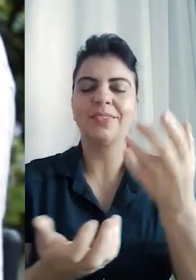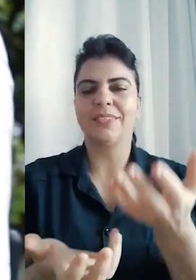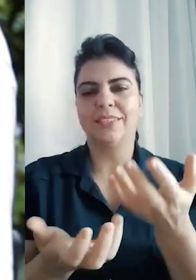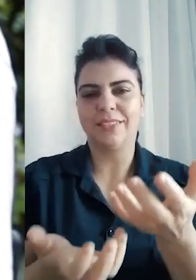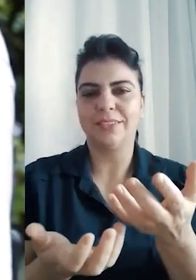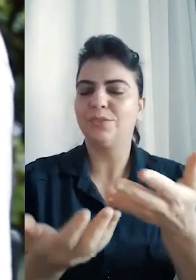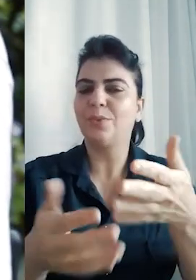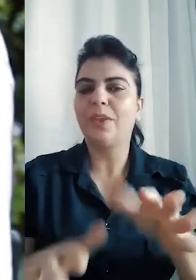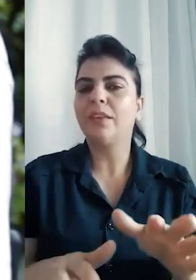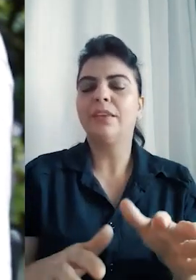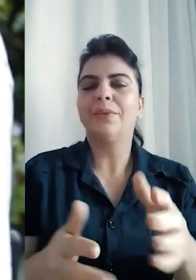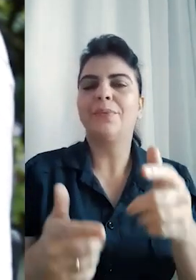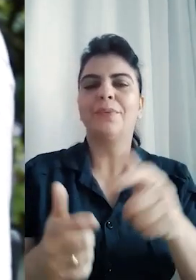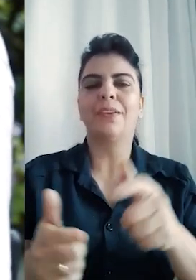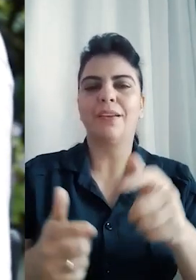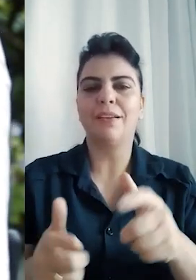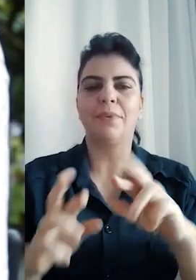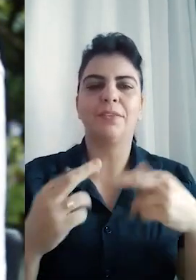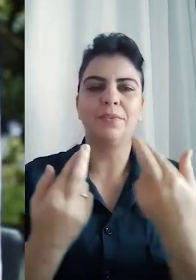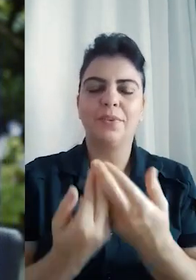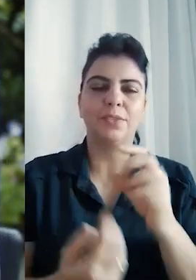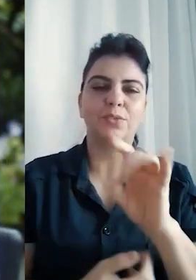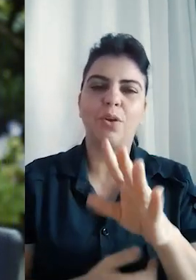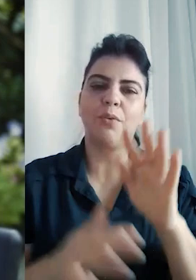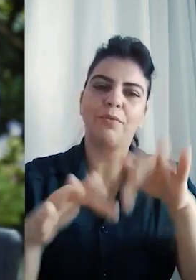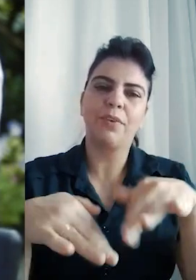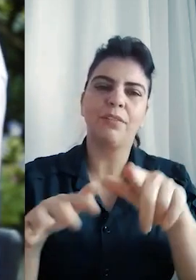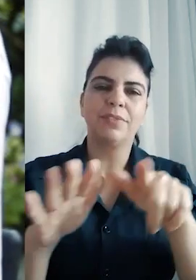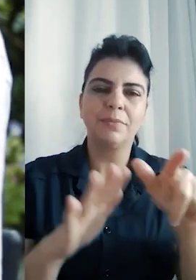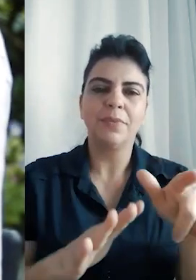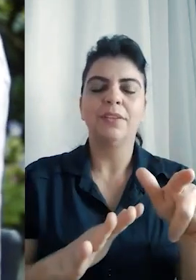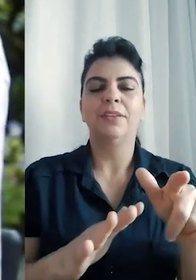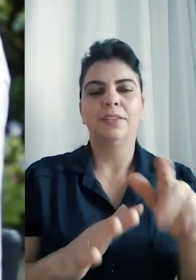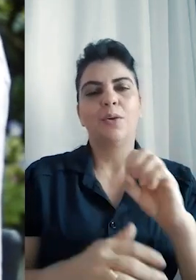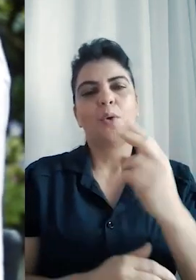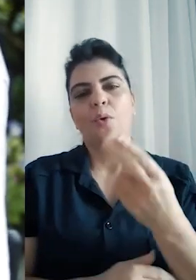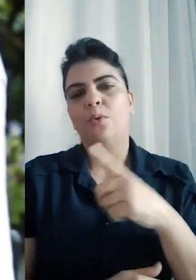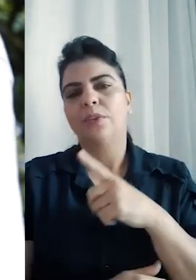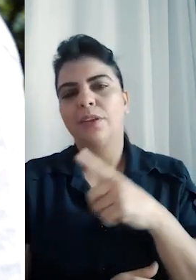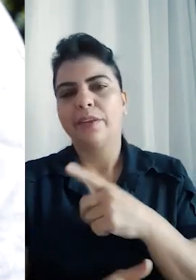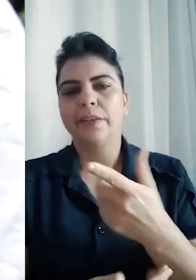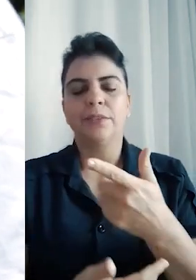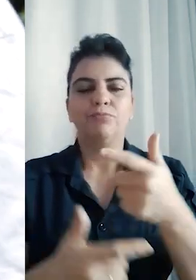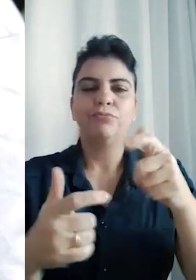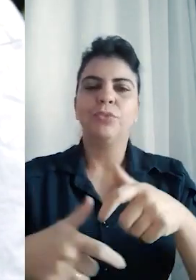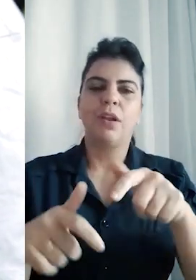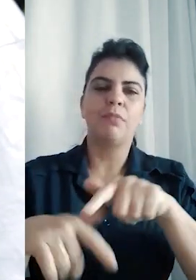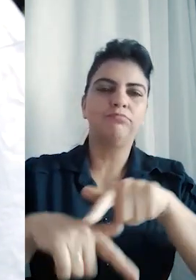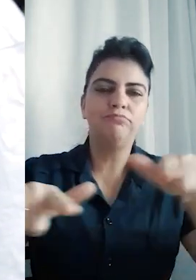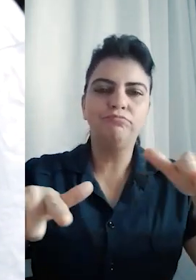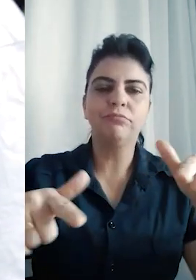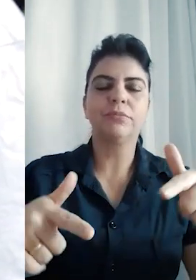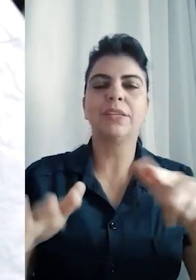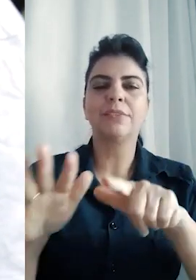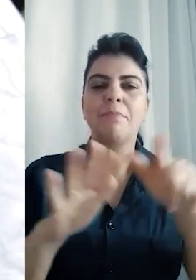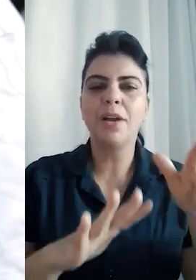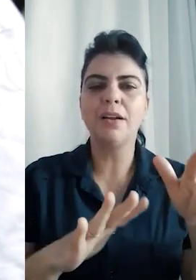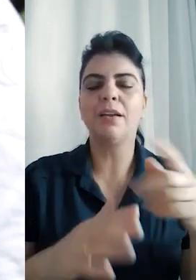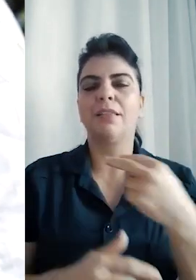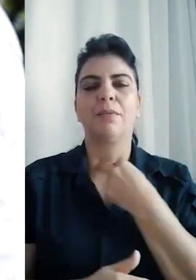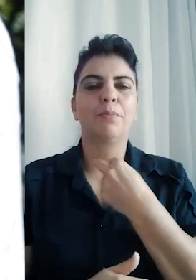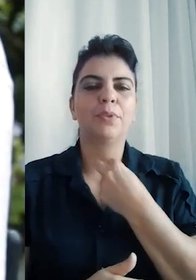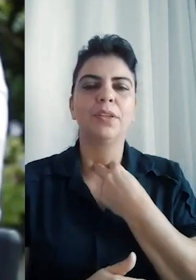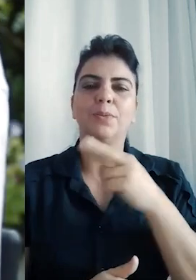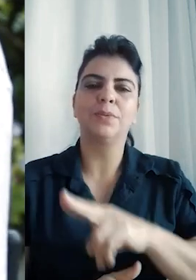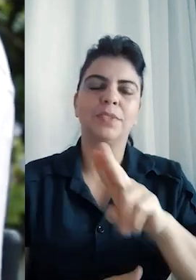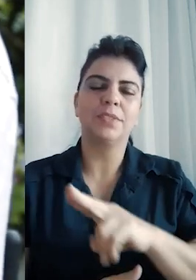queria, né? A gente não queria um lugar para se reunir só no final de semana, ou ter um espaço vazio durante a semana,